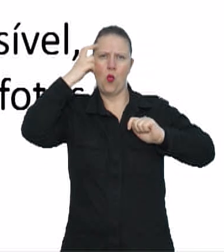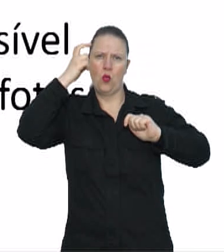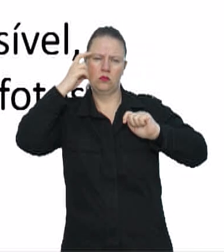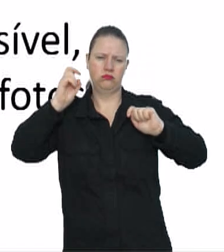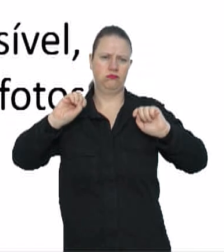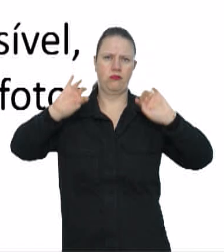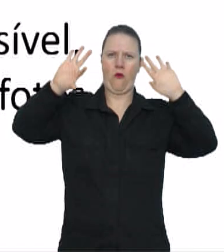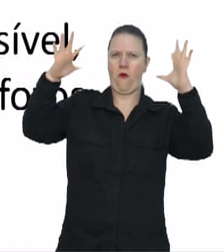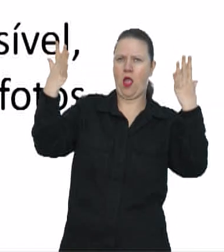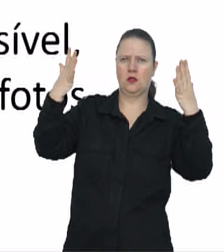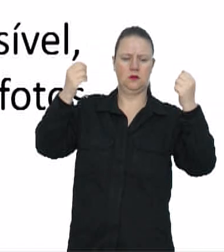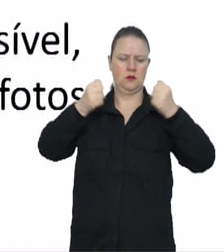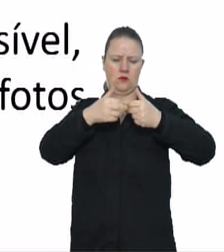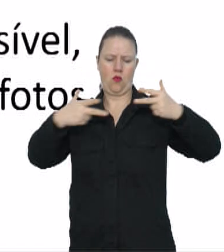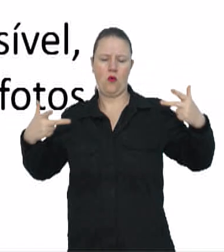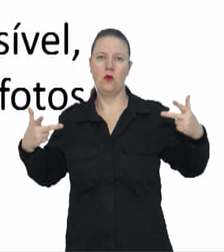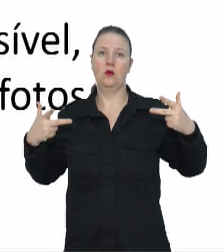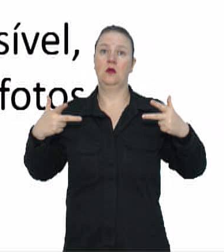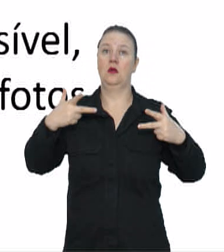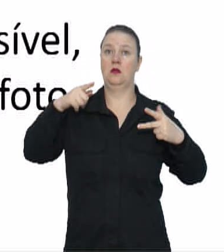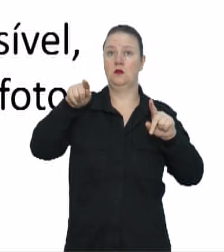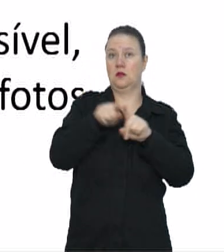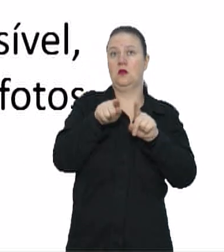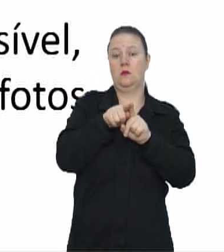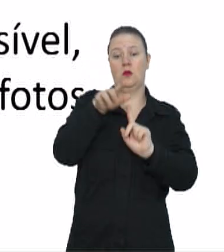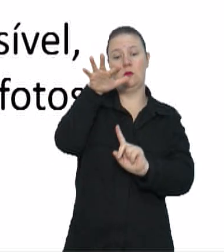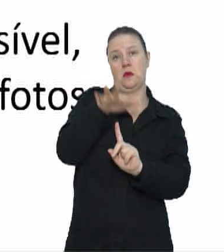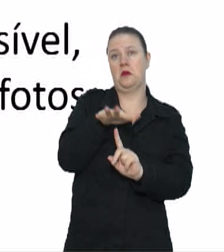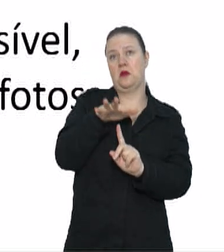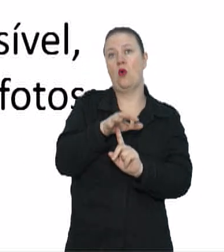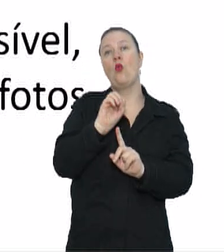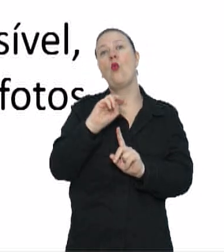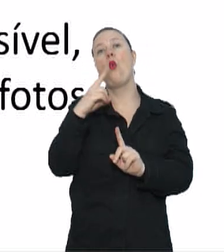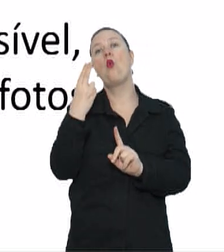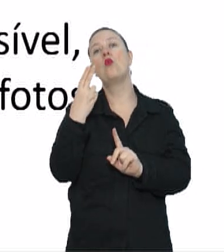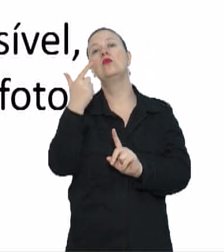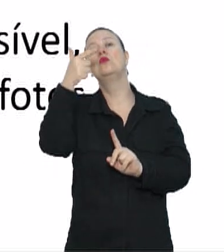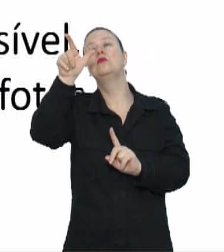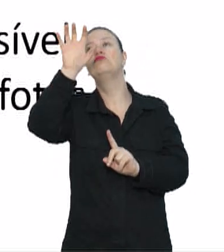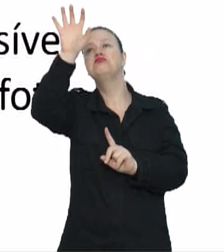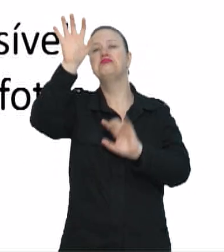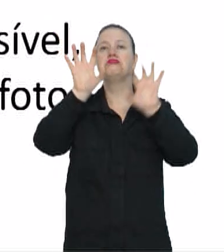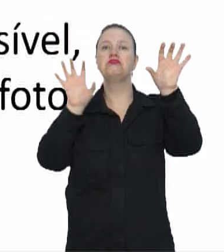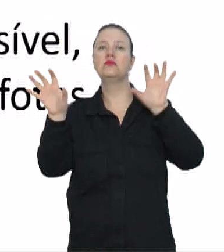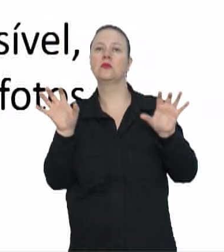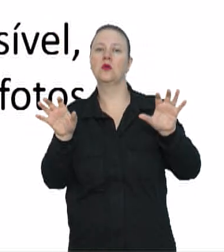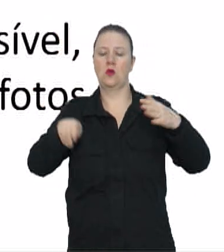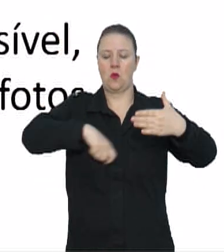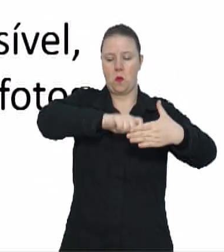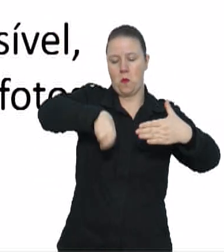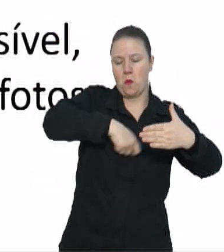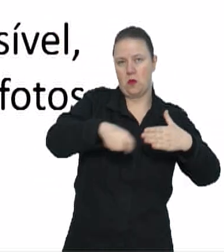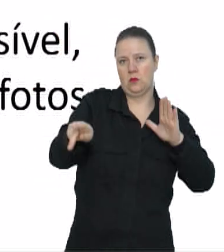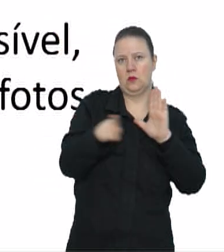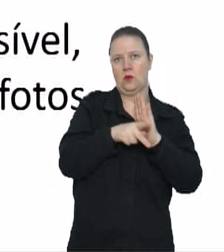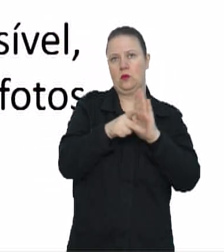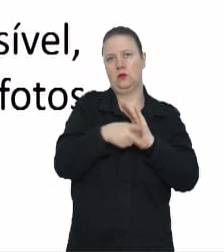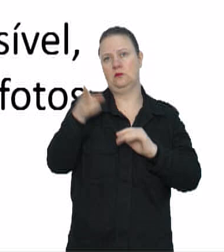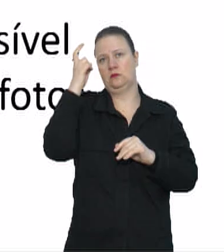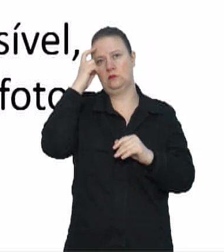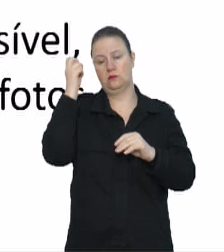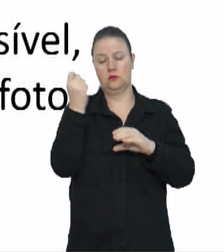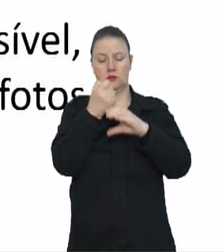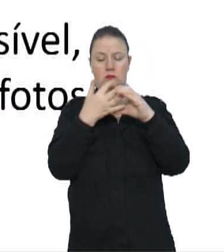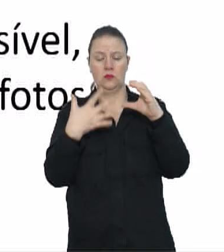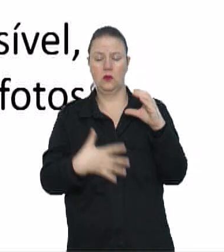região de vocês aí no estado do Paraná, onde você mora. Uma festa típica, um prato da culinária ou outra